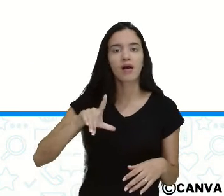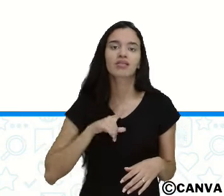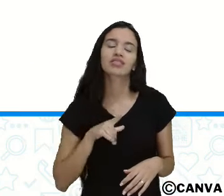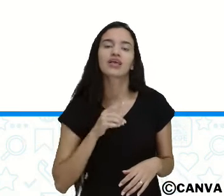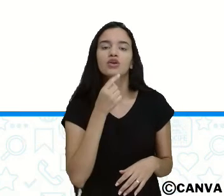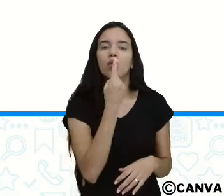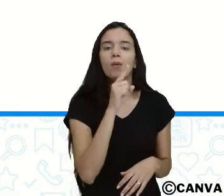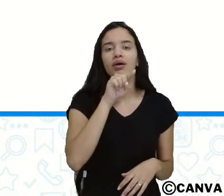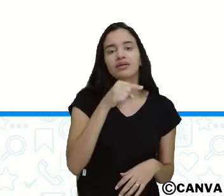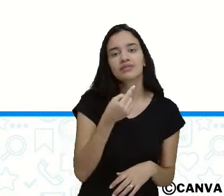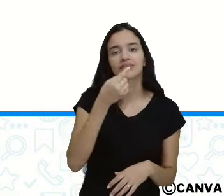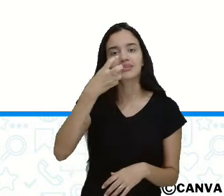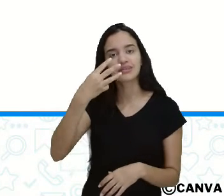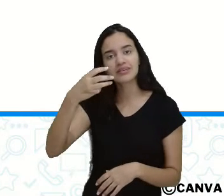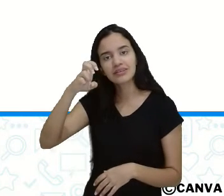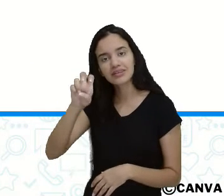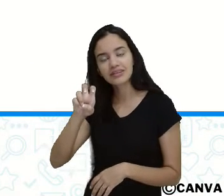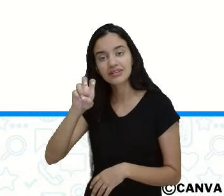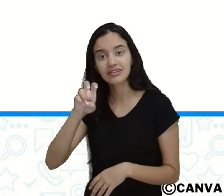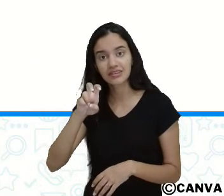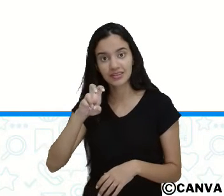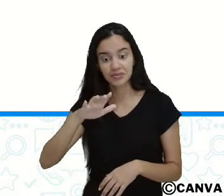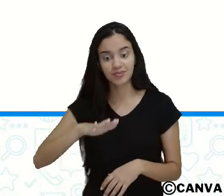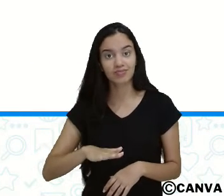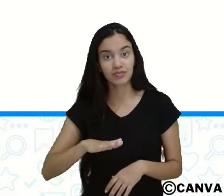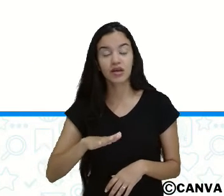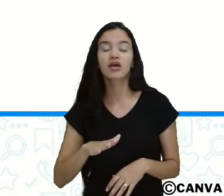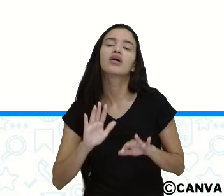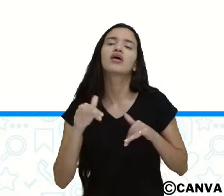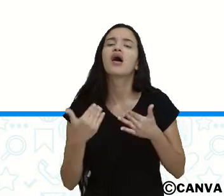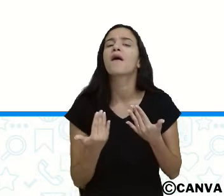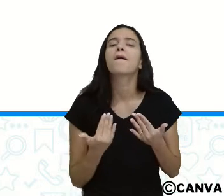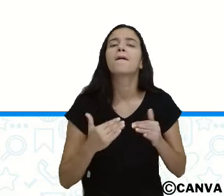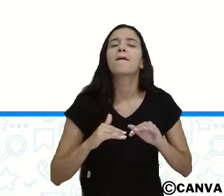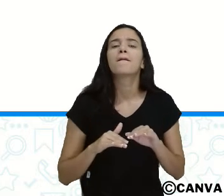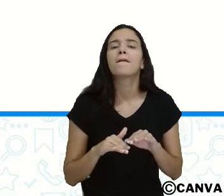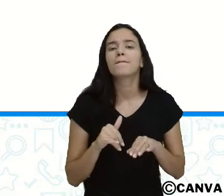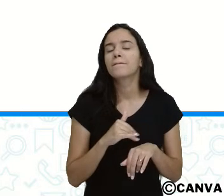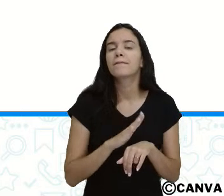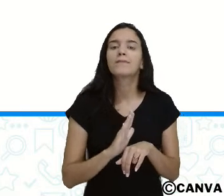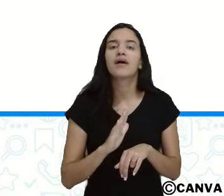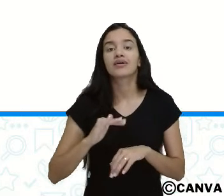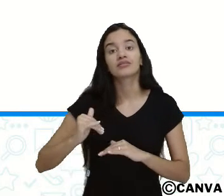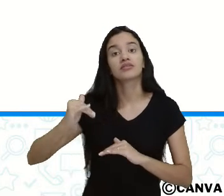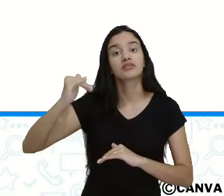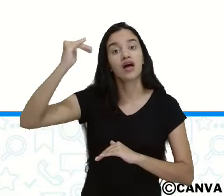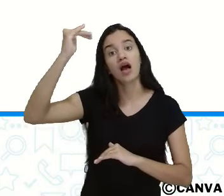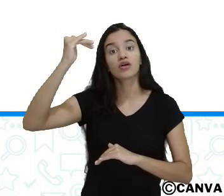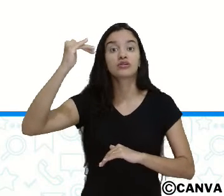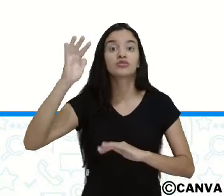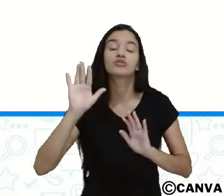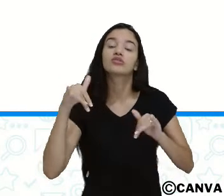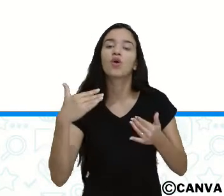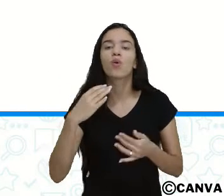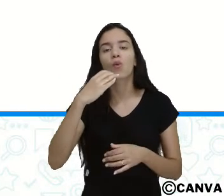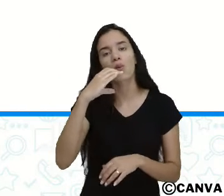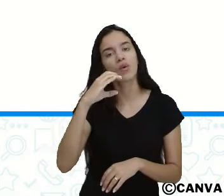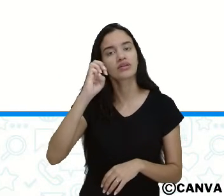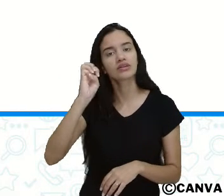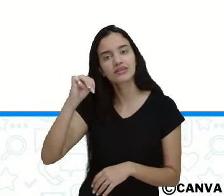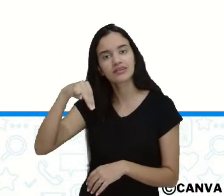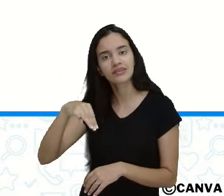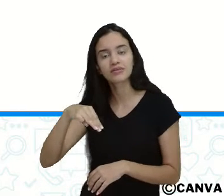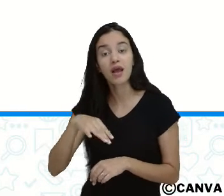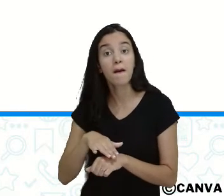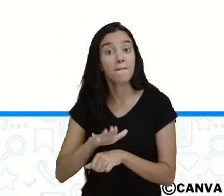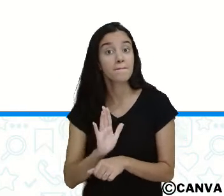35 centímetros de altura. Quem é mais alto? quantos centímetros a mais. Então, a